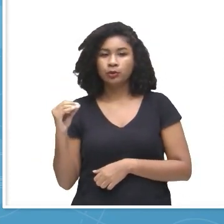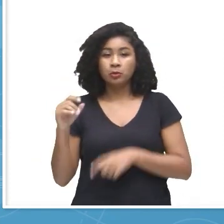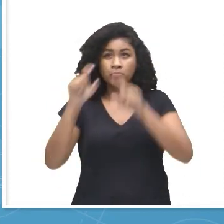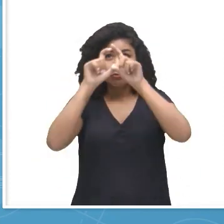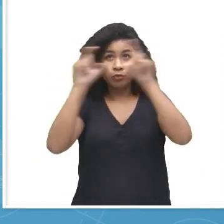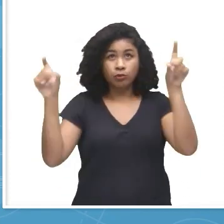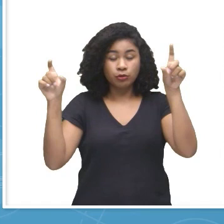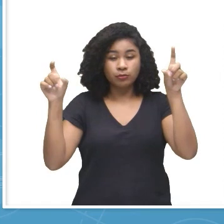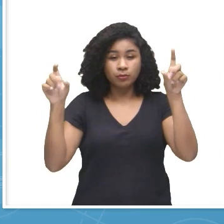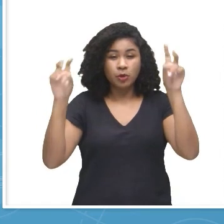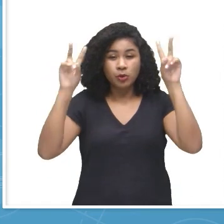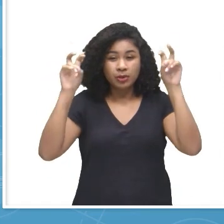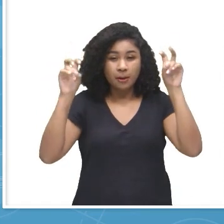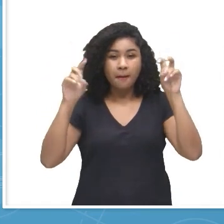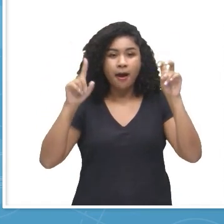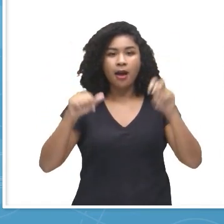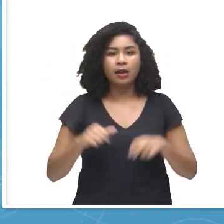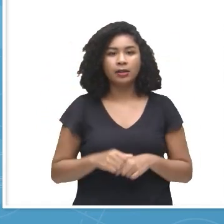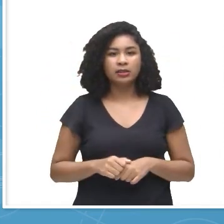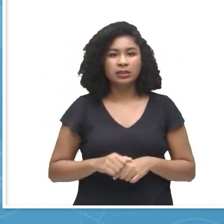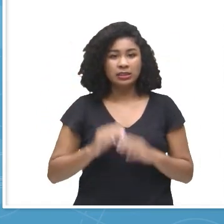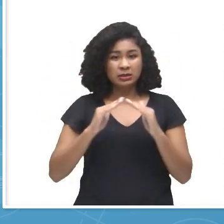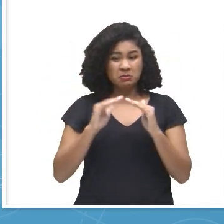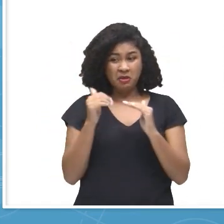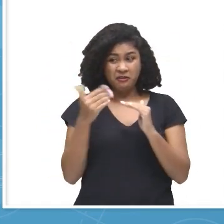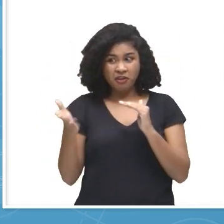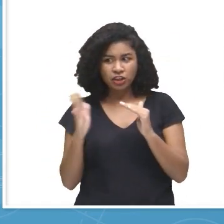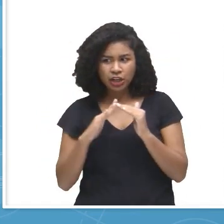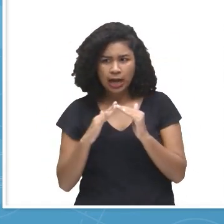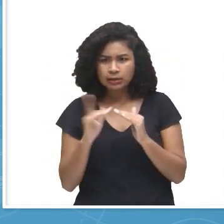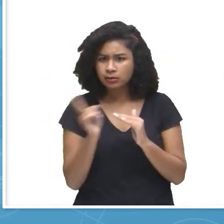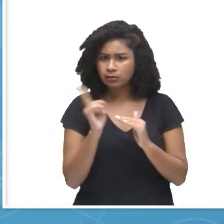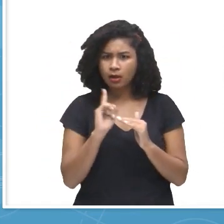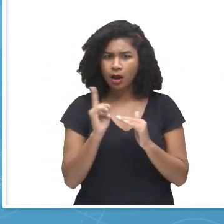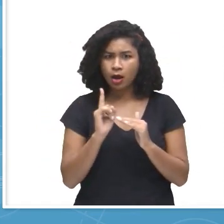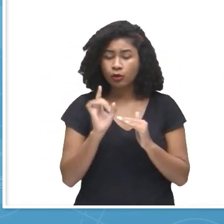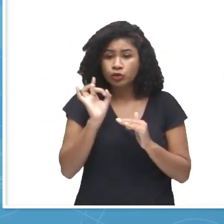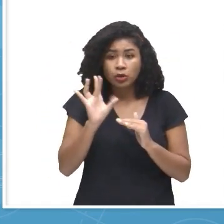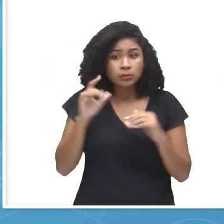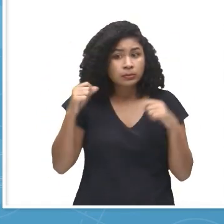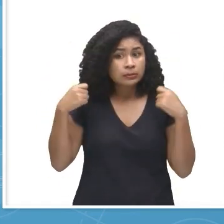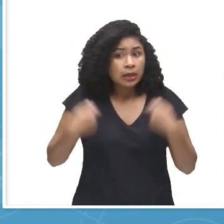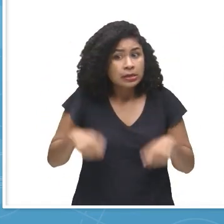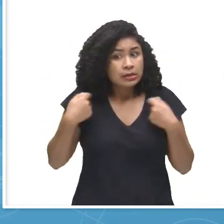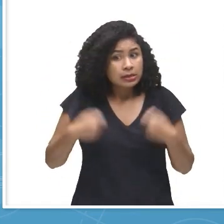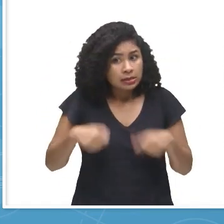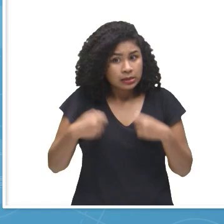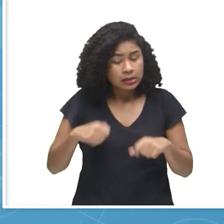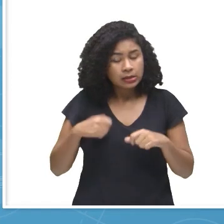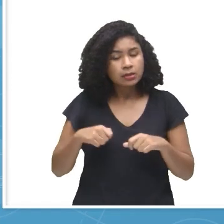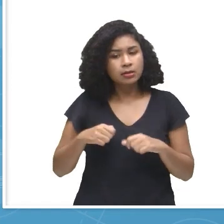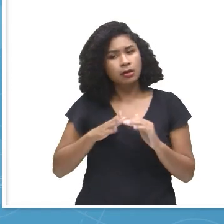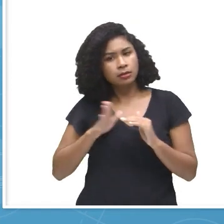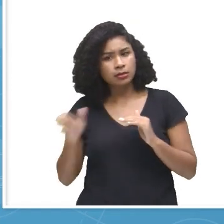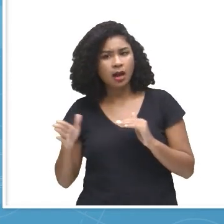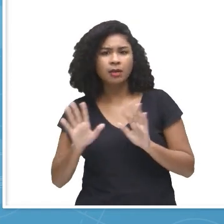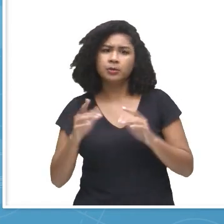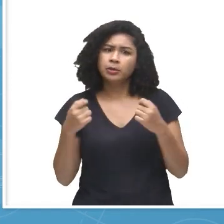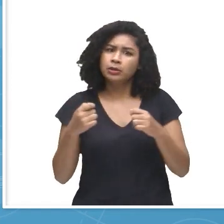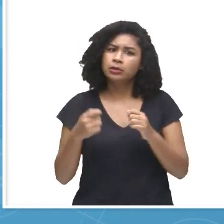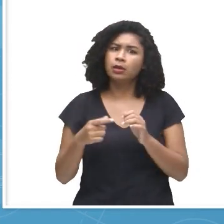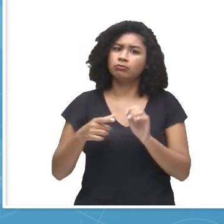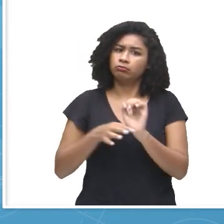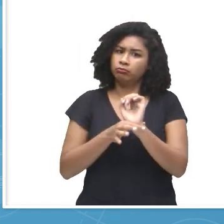assim. Exatamente, não saia de casa, só saia de casa se for preciso, né? E tome sempre os devidos